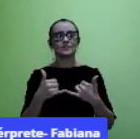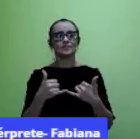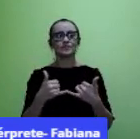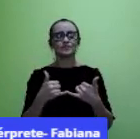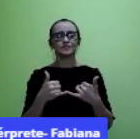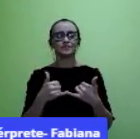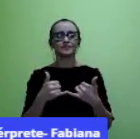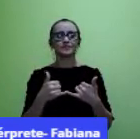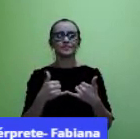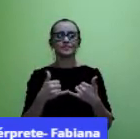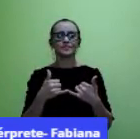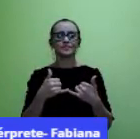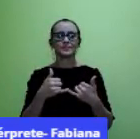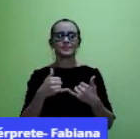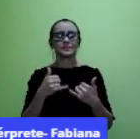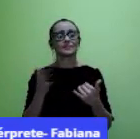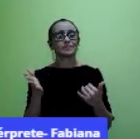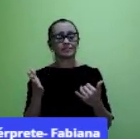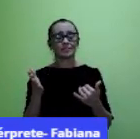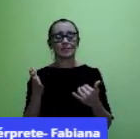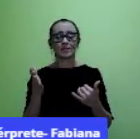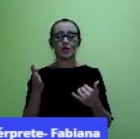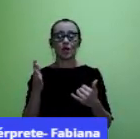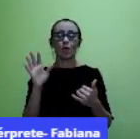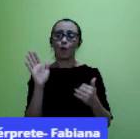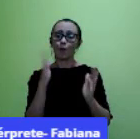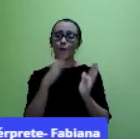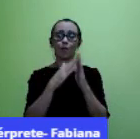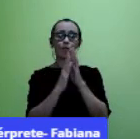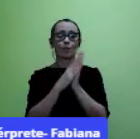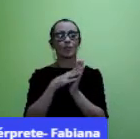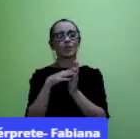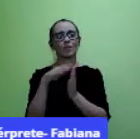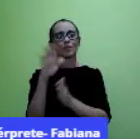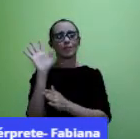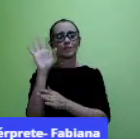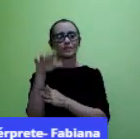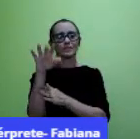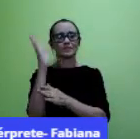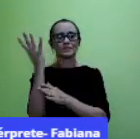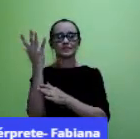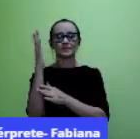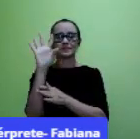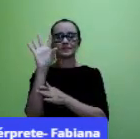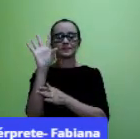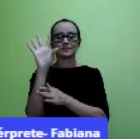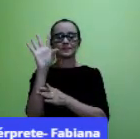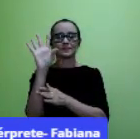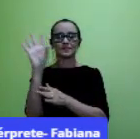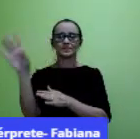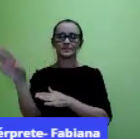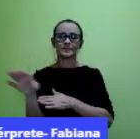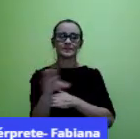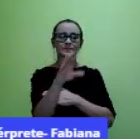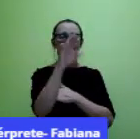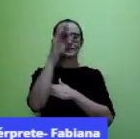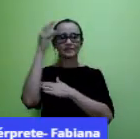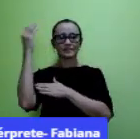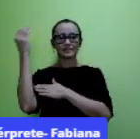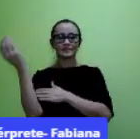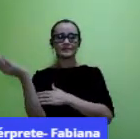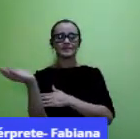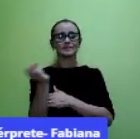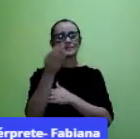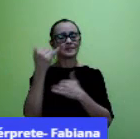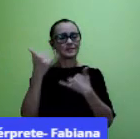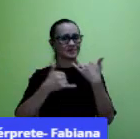Balance a mão. Ela pega a mãozinha do bichinho dela, do brinquedo e balança. Gire o braço. Ela tenta girar o bracinho do brinquedo,